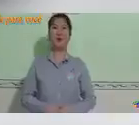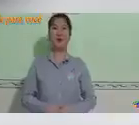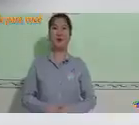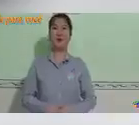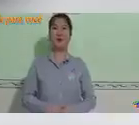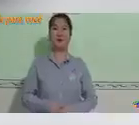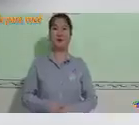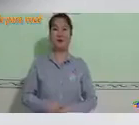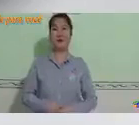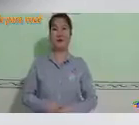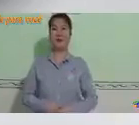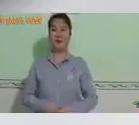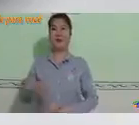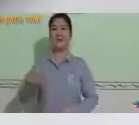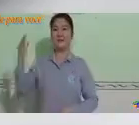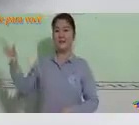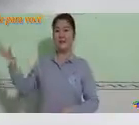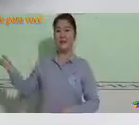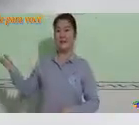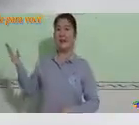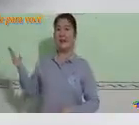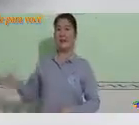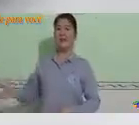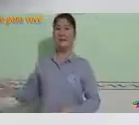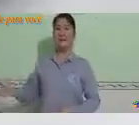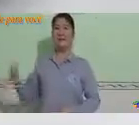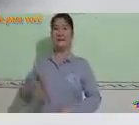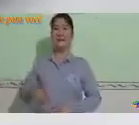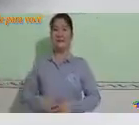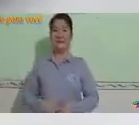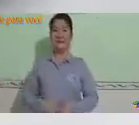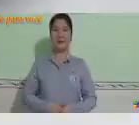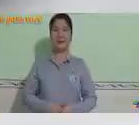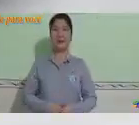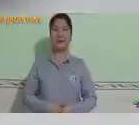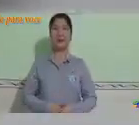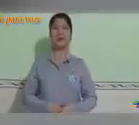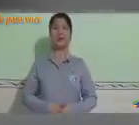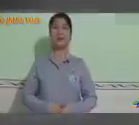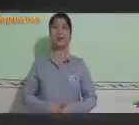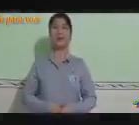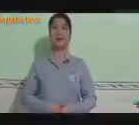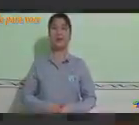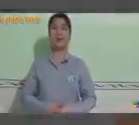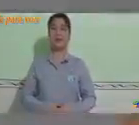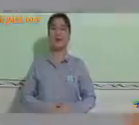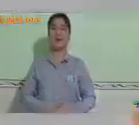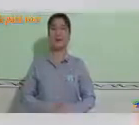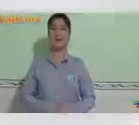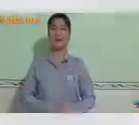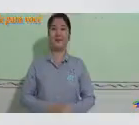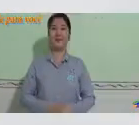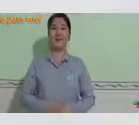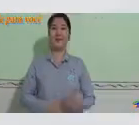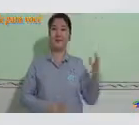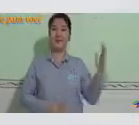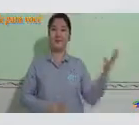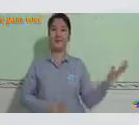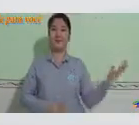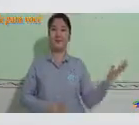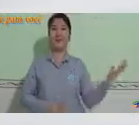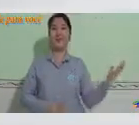melhor forma de fechar os portos dilatados é fazendo uma limpeza de pele profunda, pois assim é possível remover